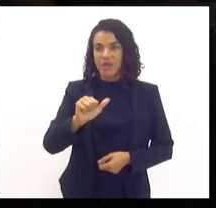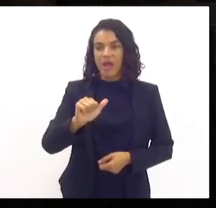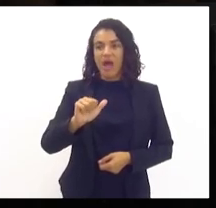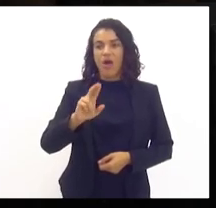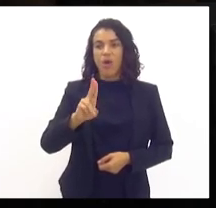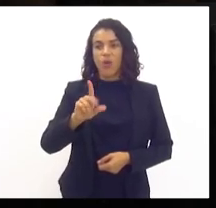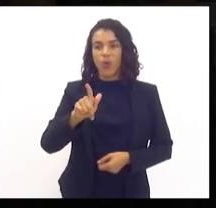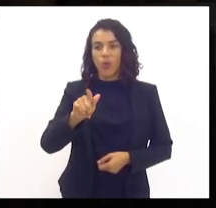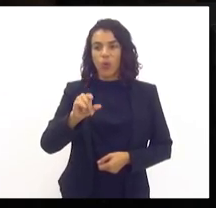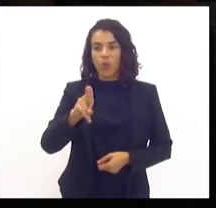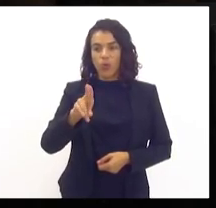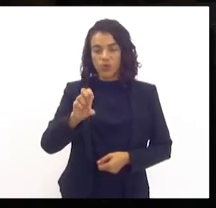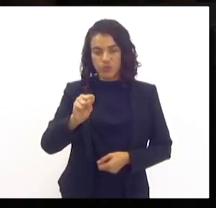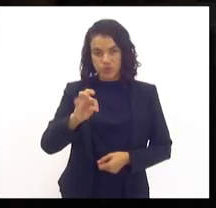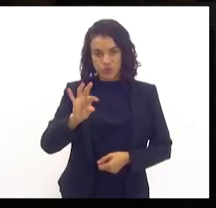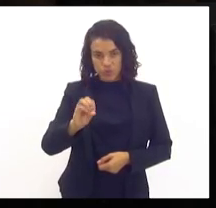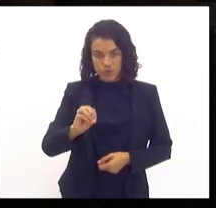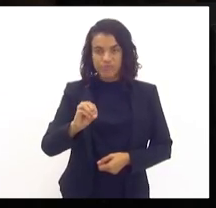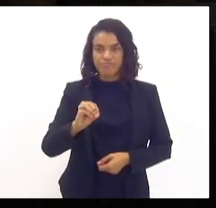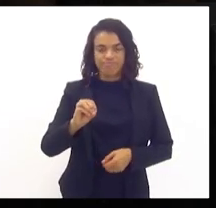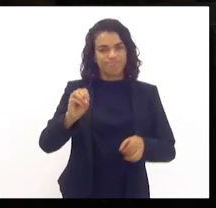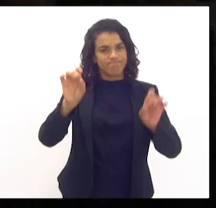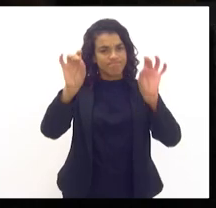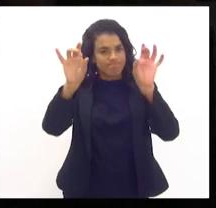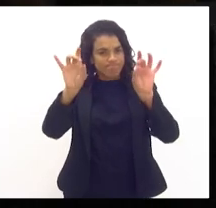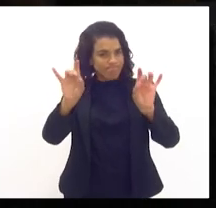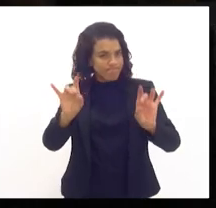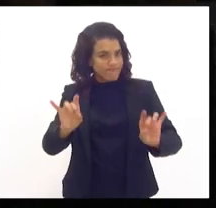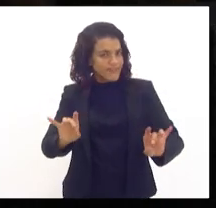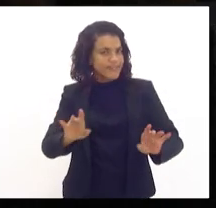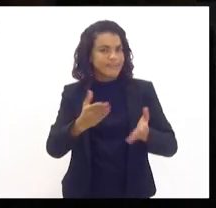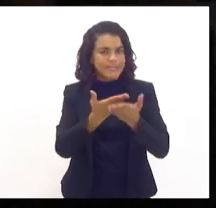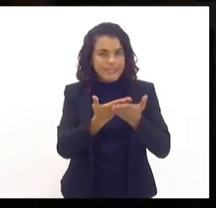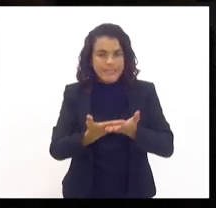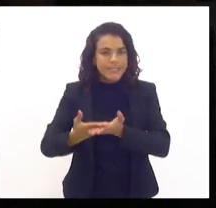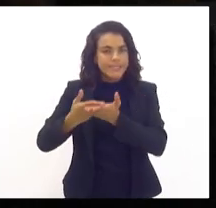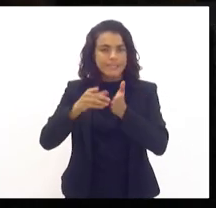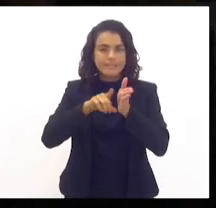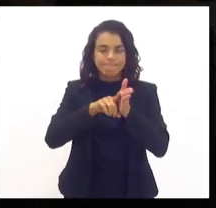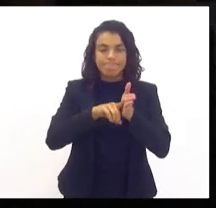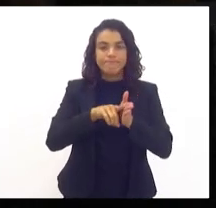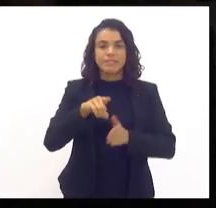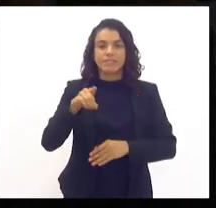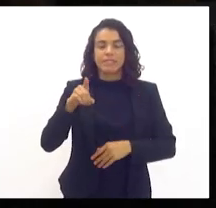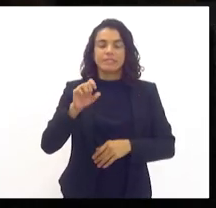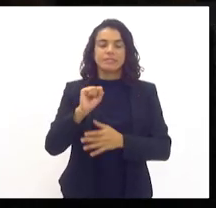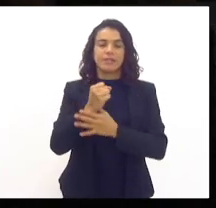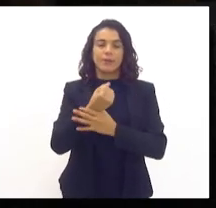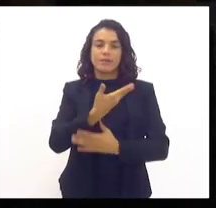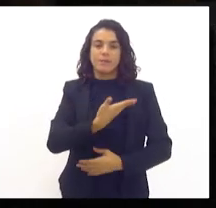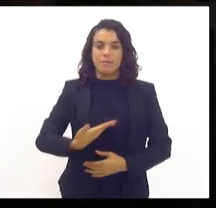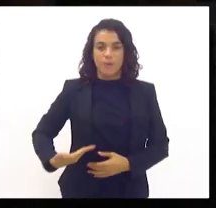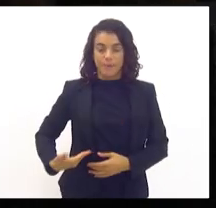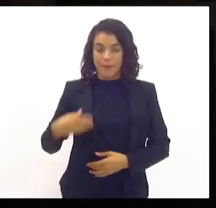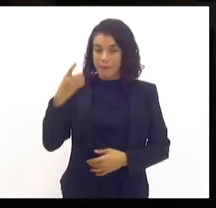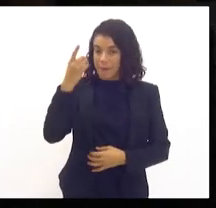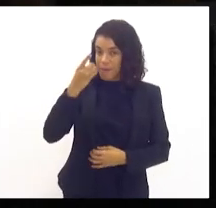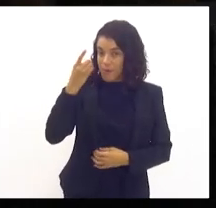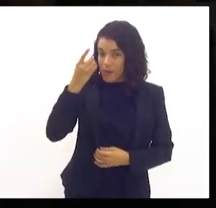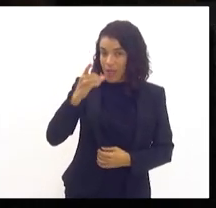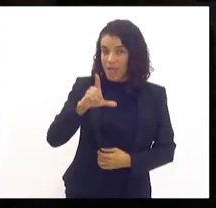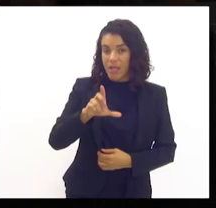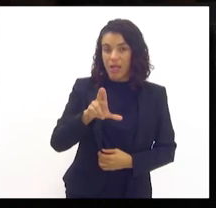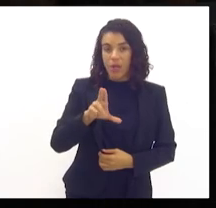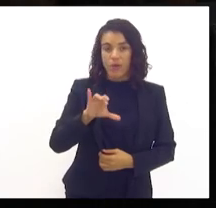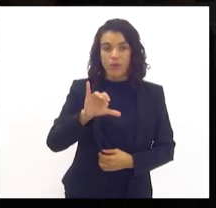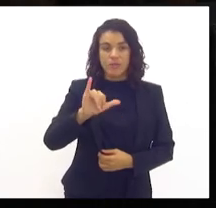também um especialista em segurança pública, senhora deputada